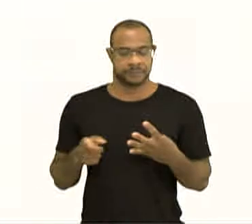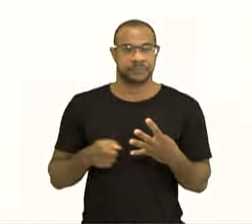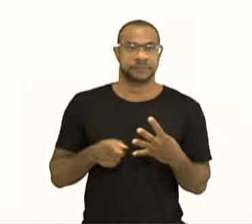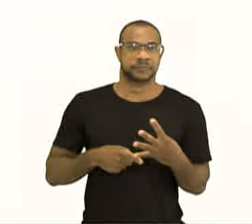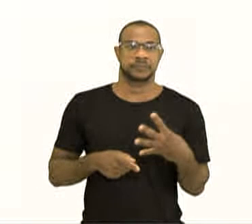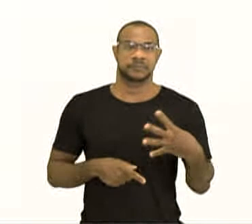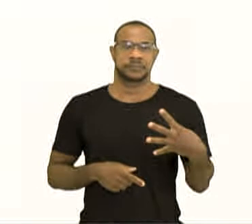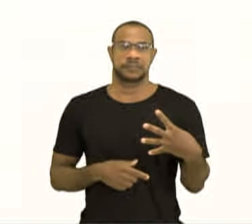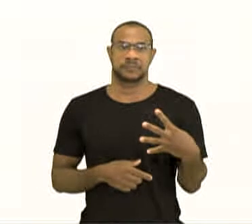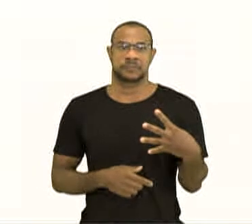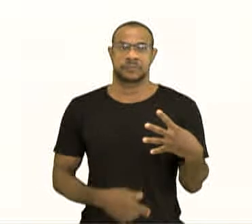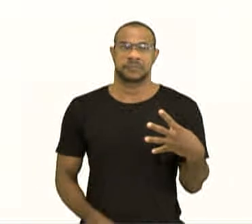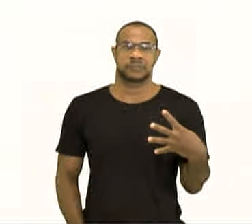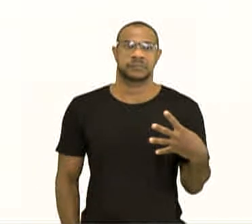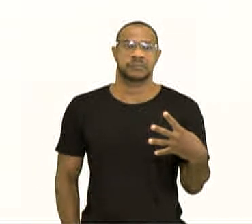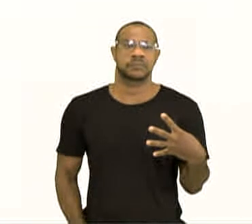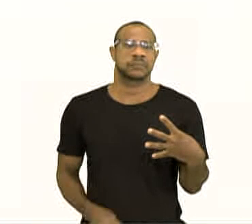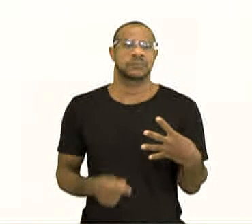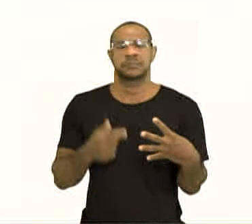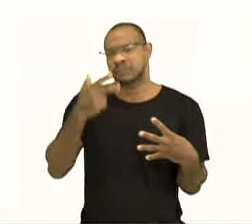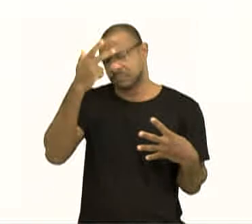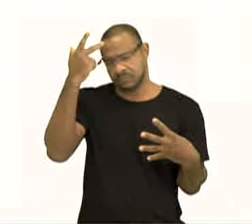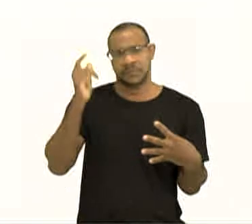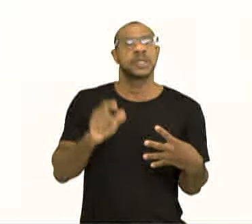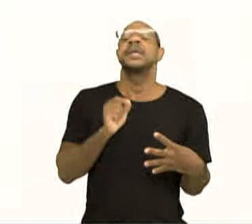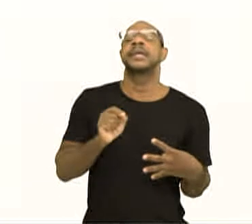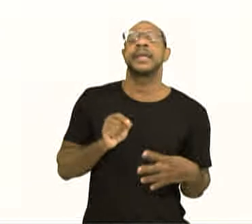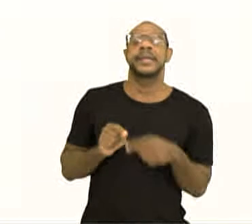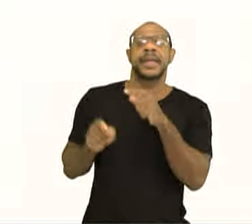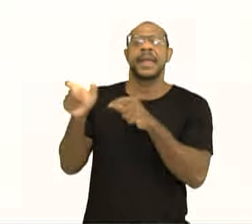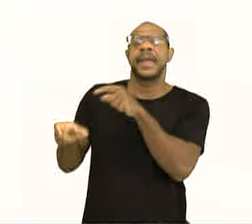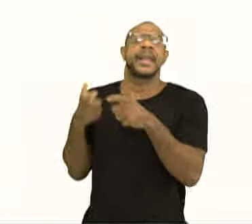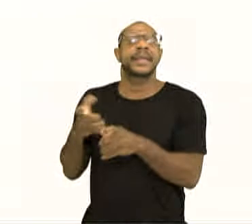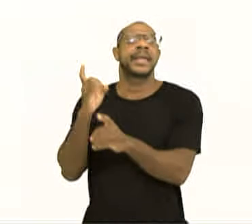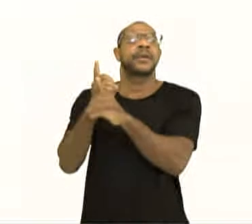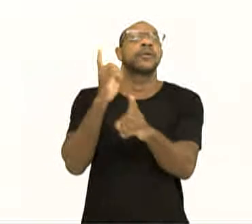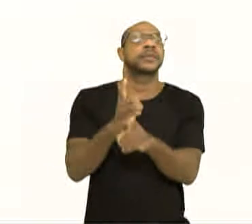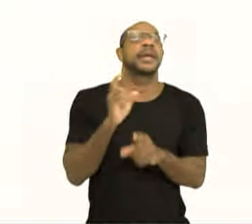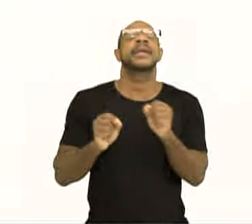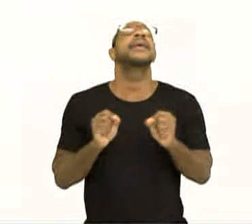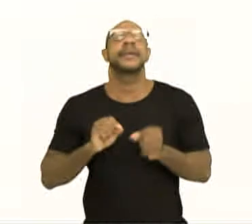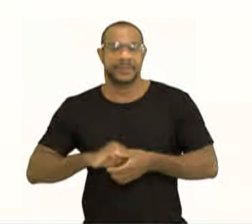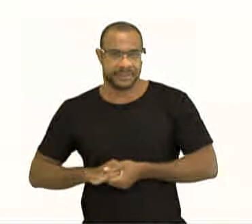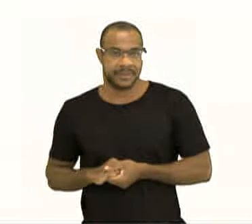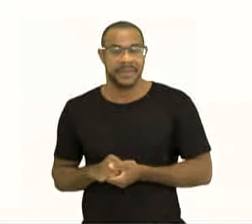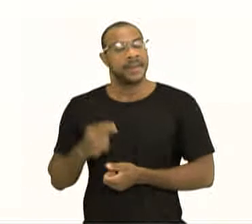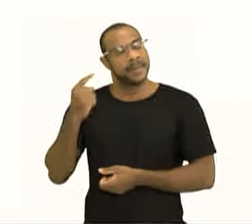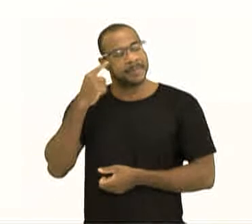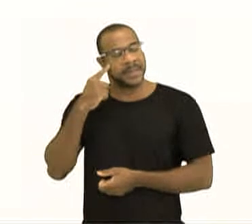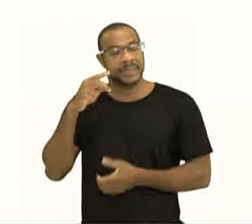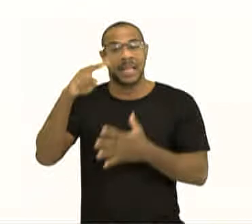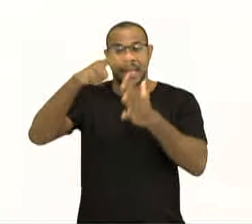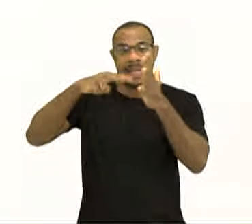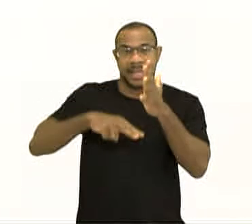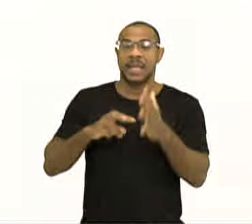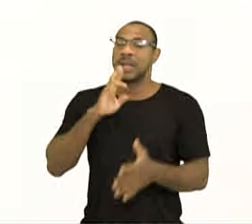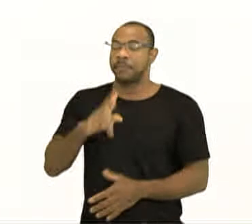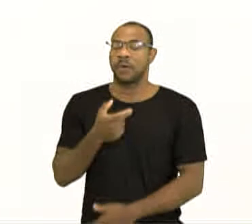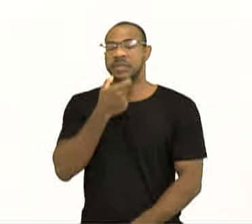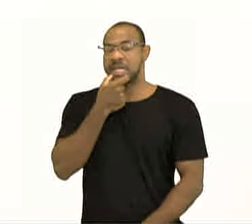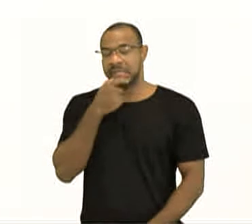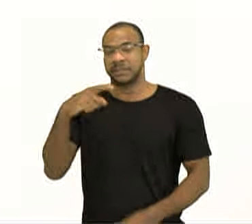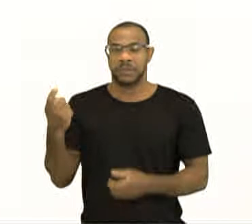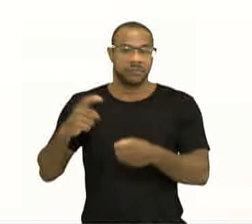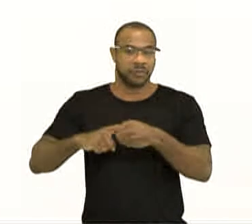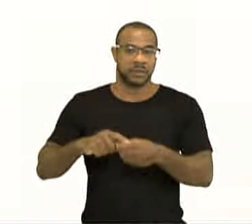Anna want to find? Quem que a Anna quer encontrar? Pensem, vejam no texto e respondam em inglês. Eu já volto para